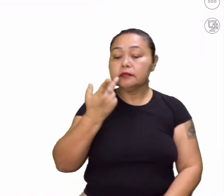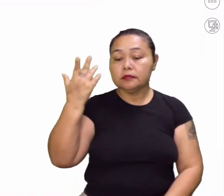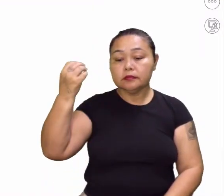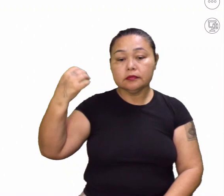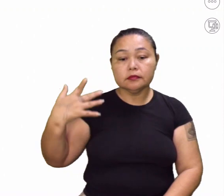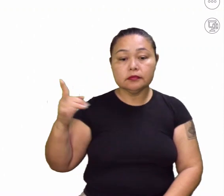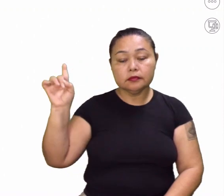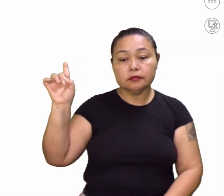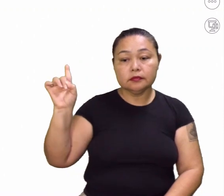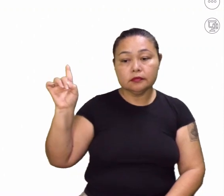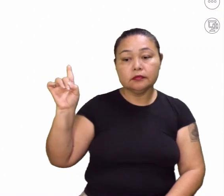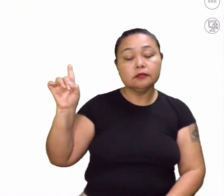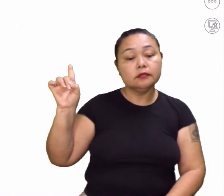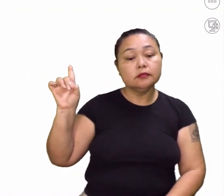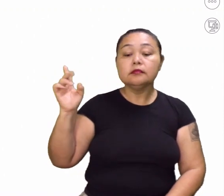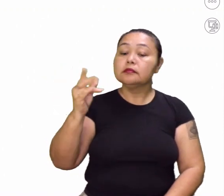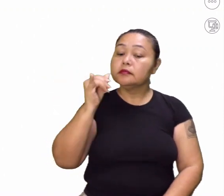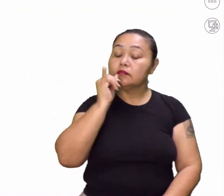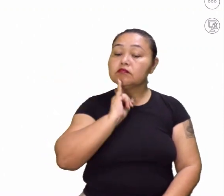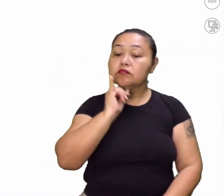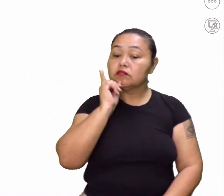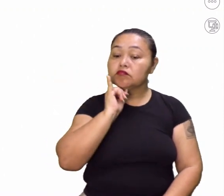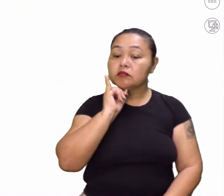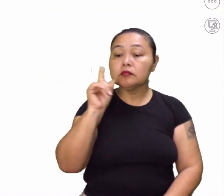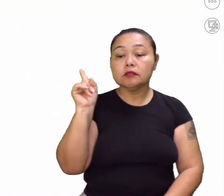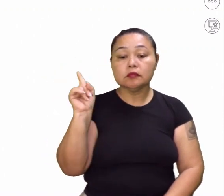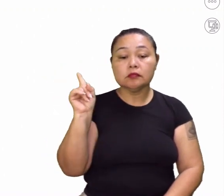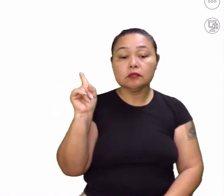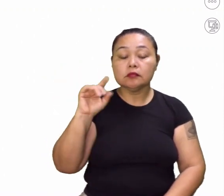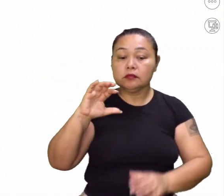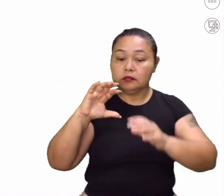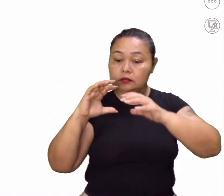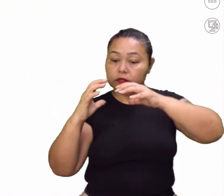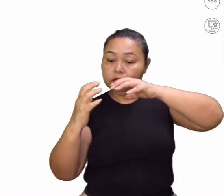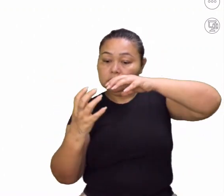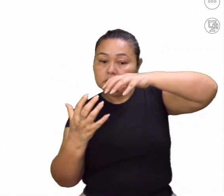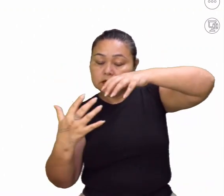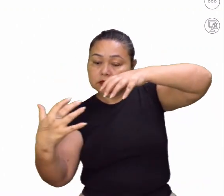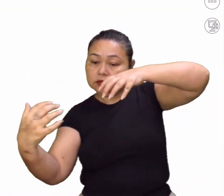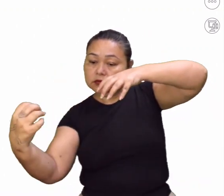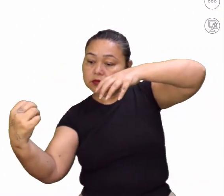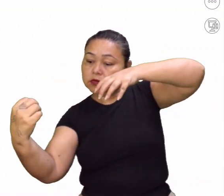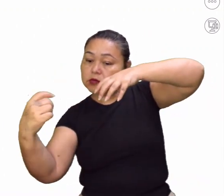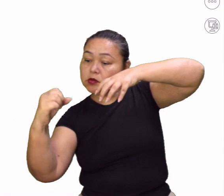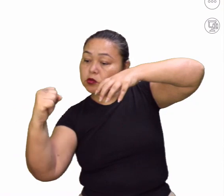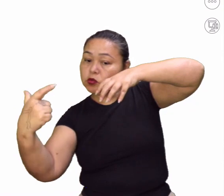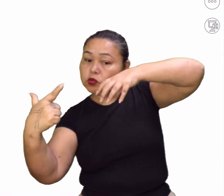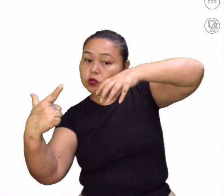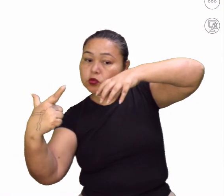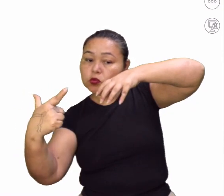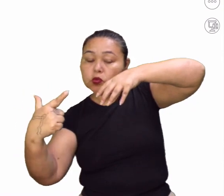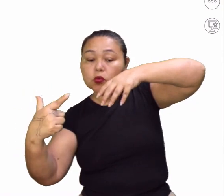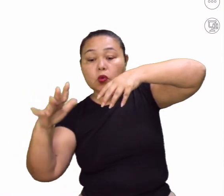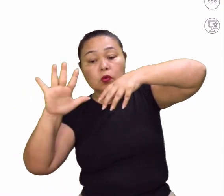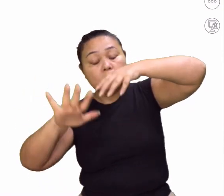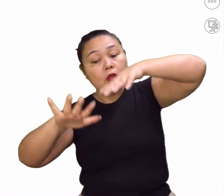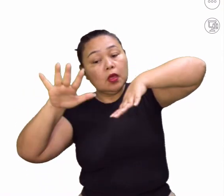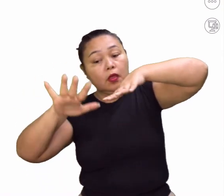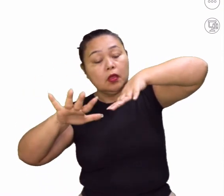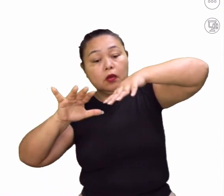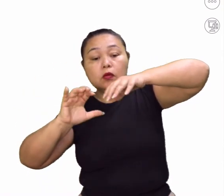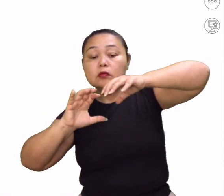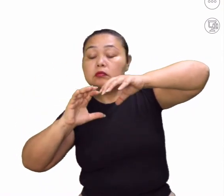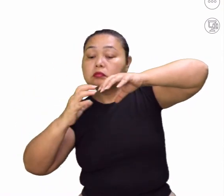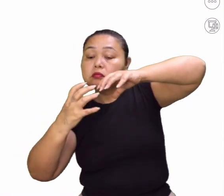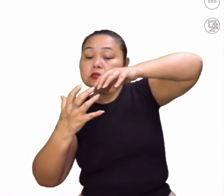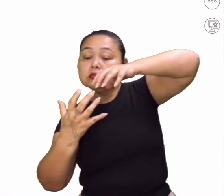passada, né? Olha só. Sim. Tá aí um exemplo, ó. Beleza? Olha só a inclinação da Terra. Então, Polo Norte, dependendo da estação